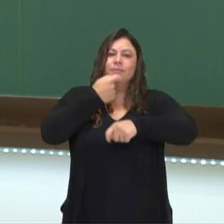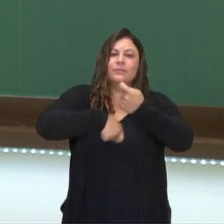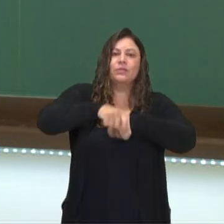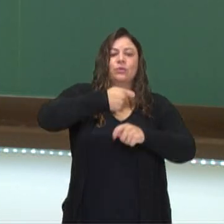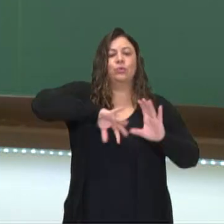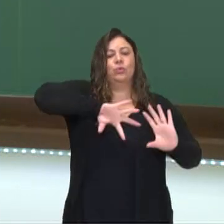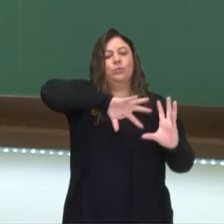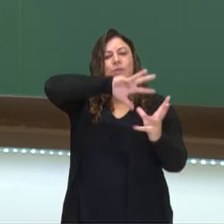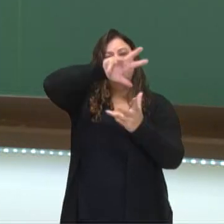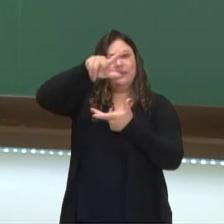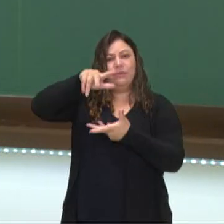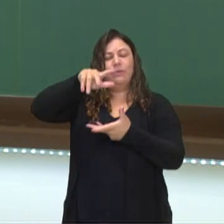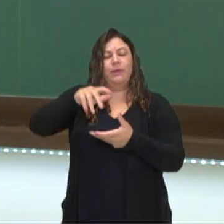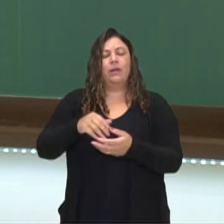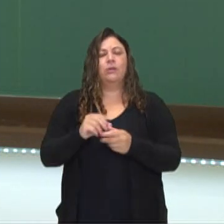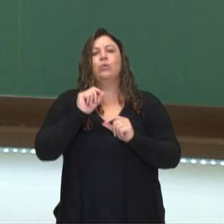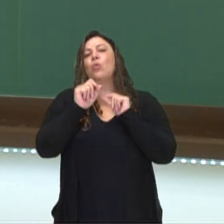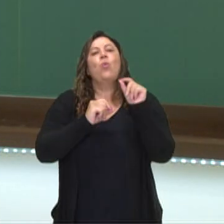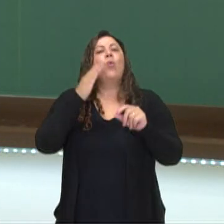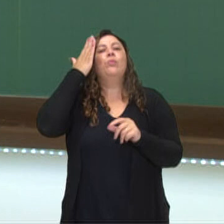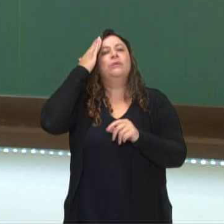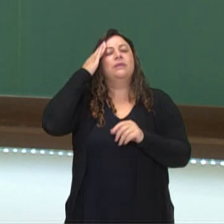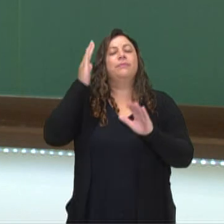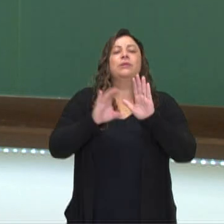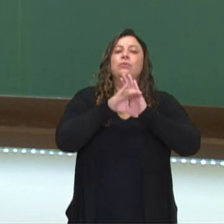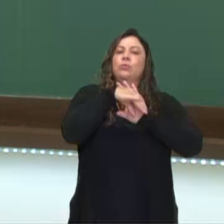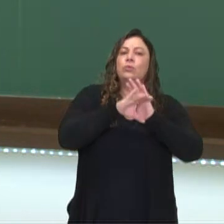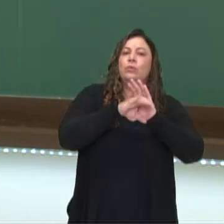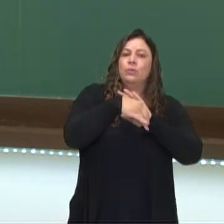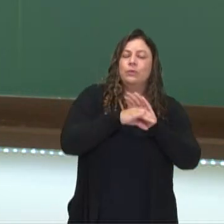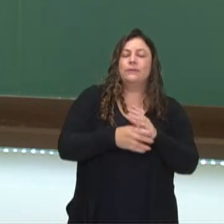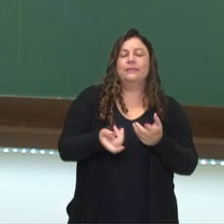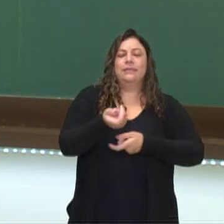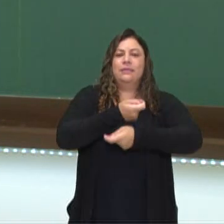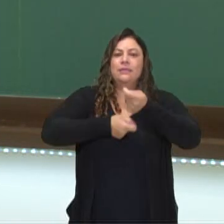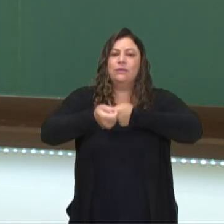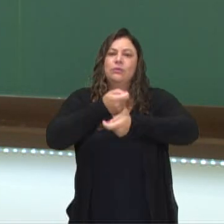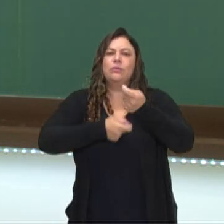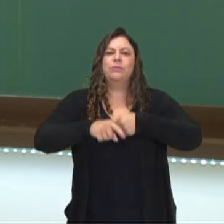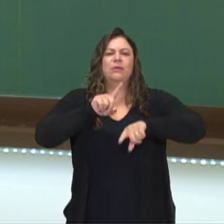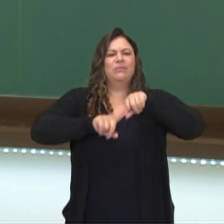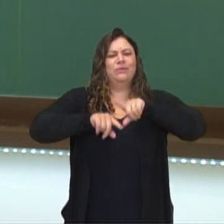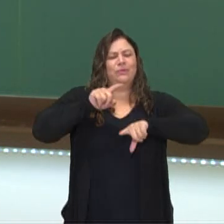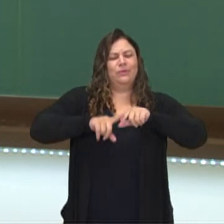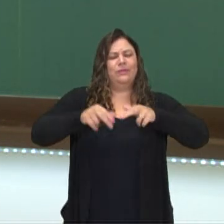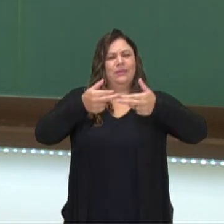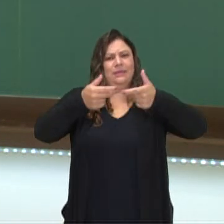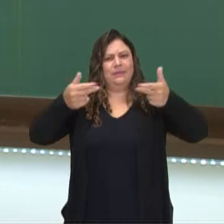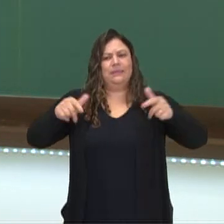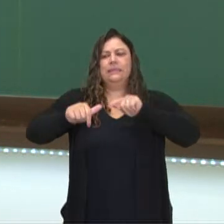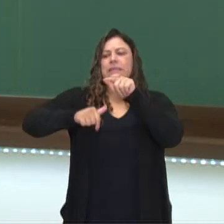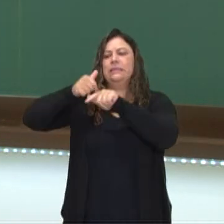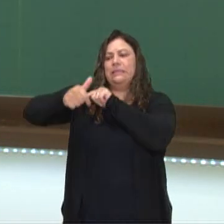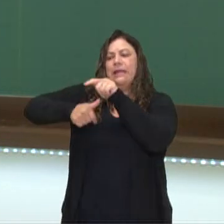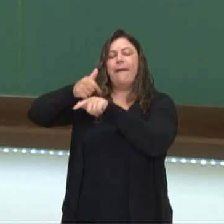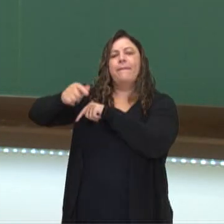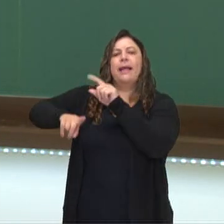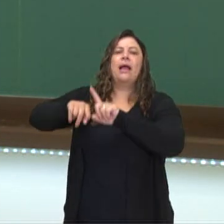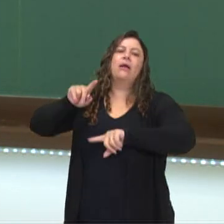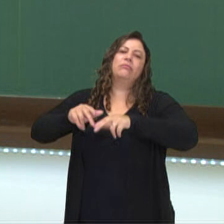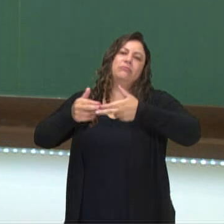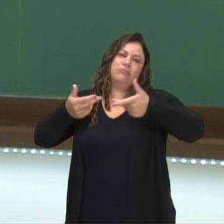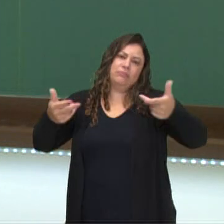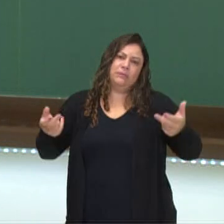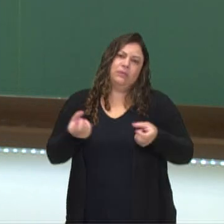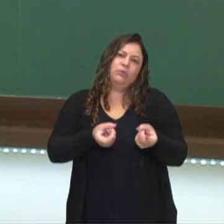pois como sabemos, o conceito de economia está associado à produção de bens, produtos, serviços, mercadorias e